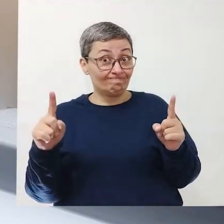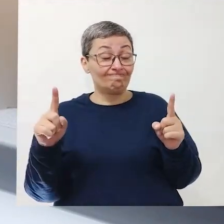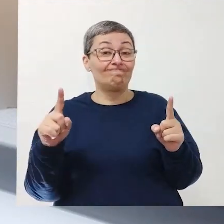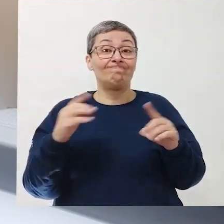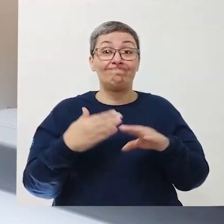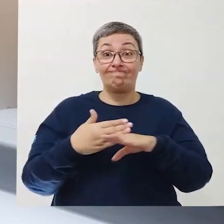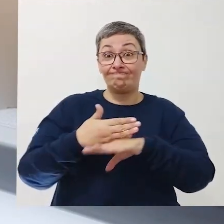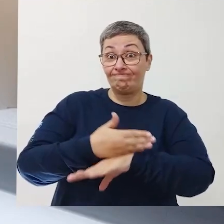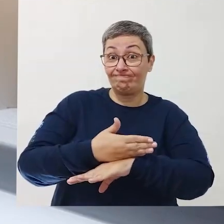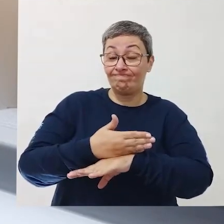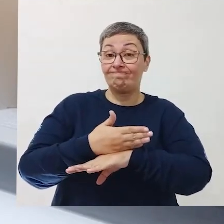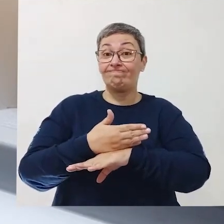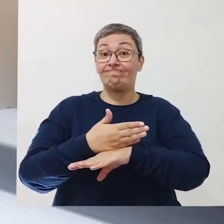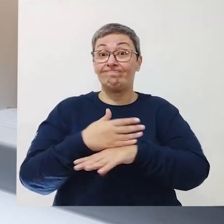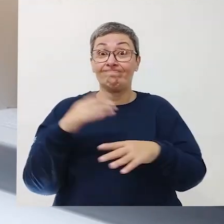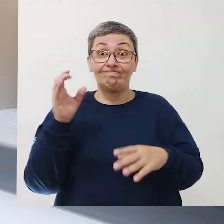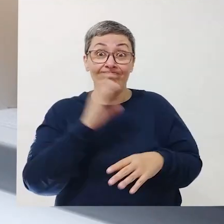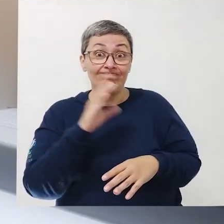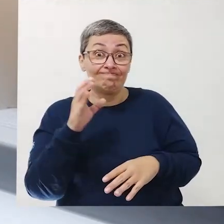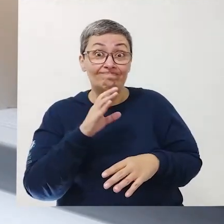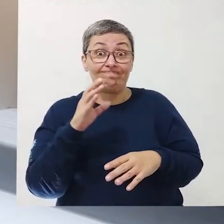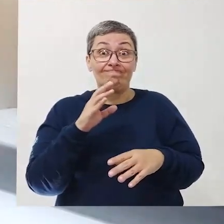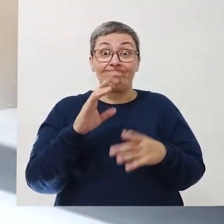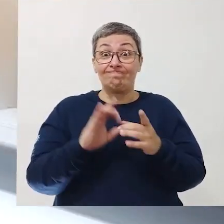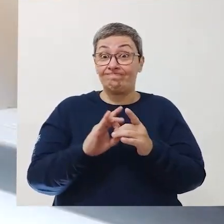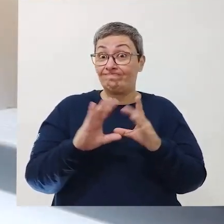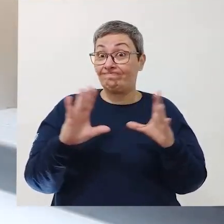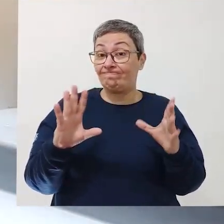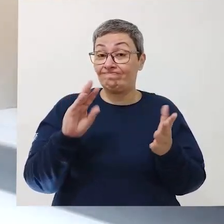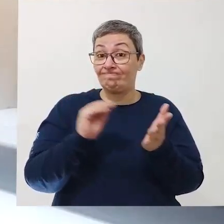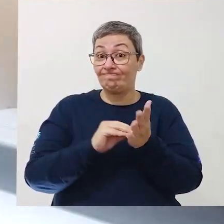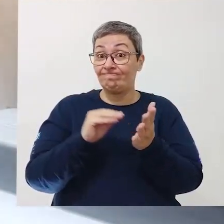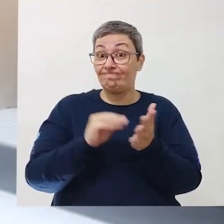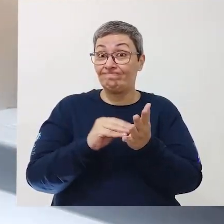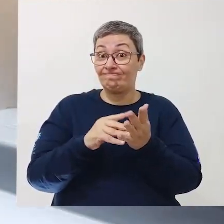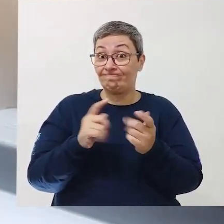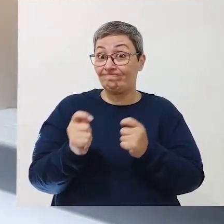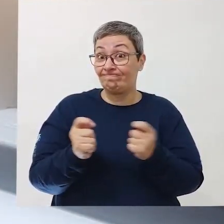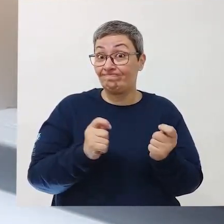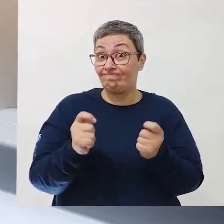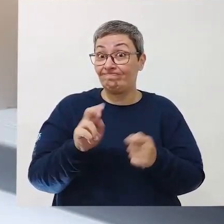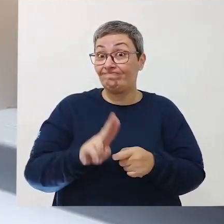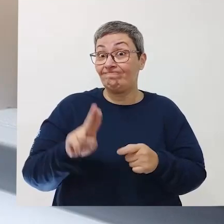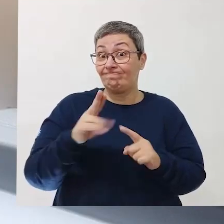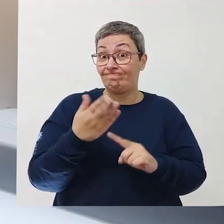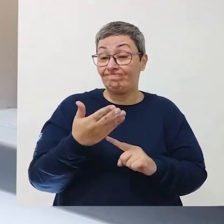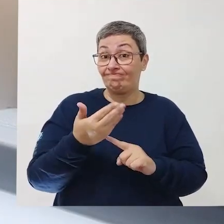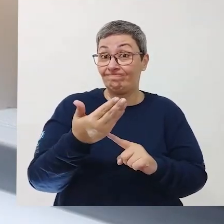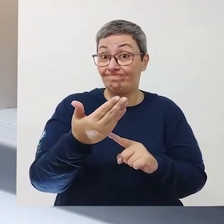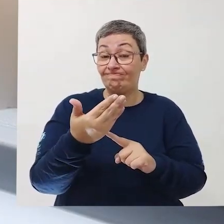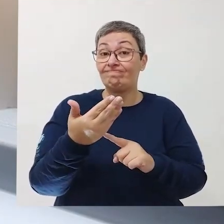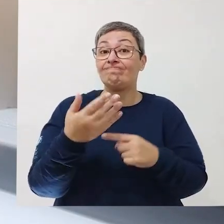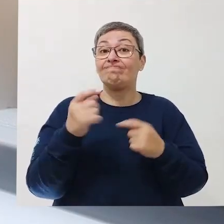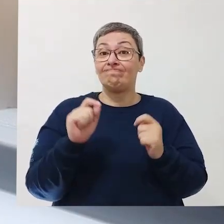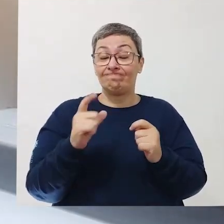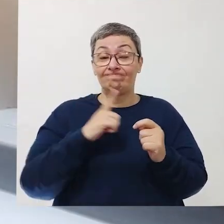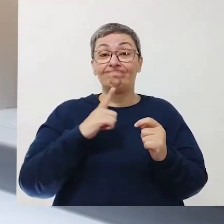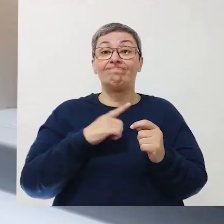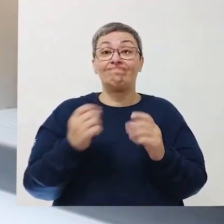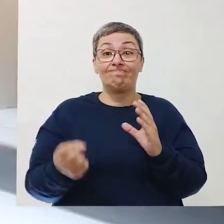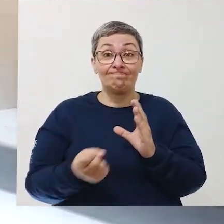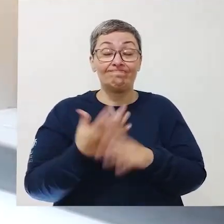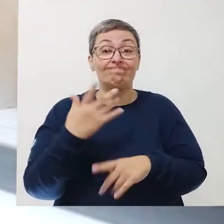e de estilos de vida Encurtamos distâncias e aproximamos pessoas, né? De